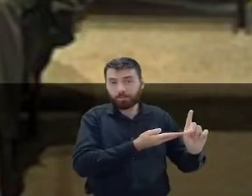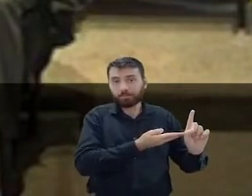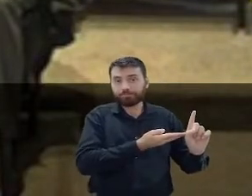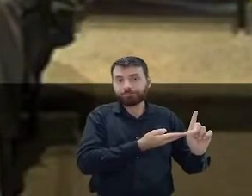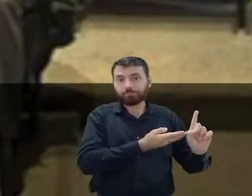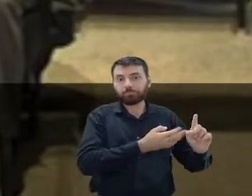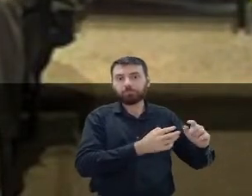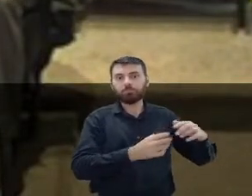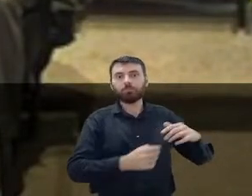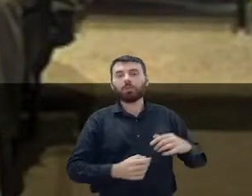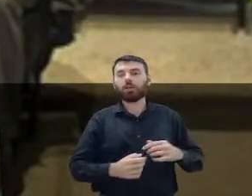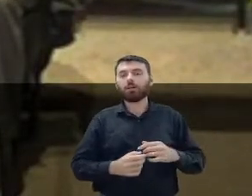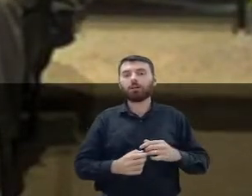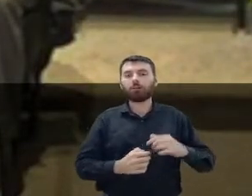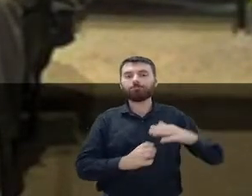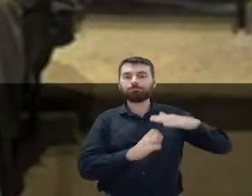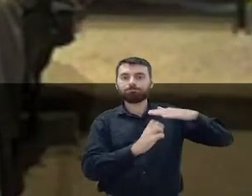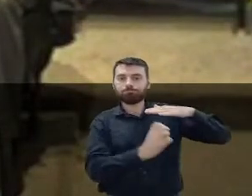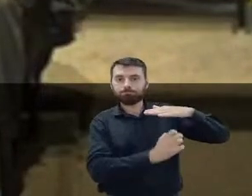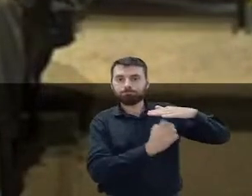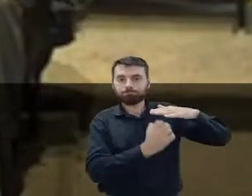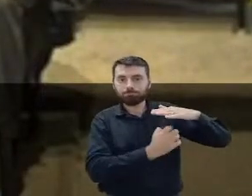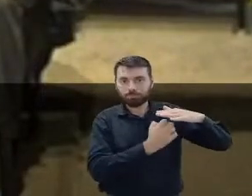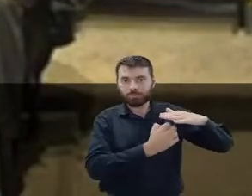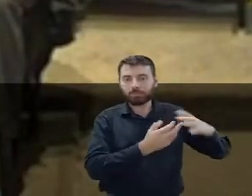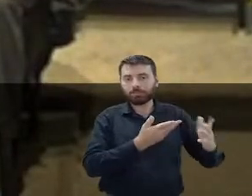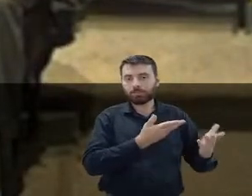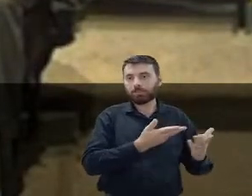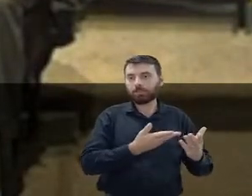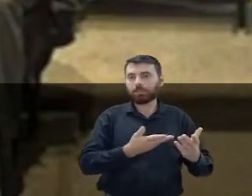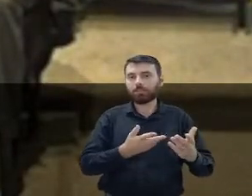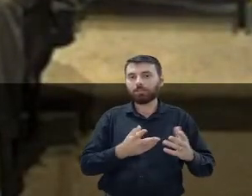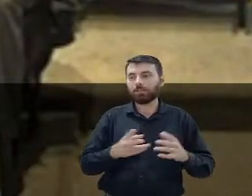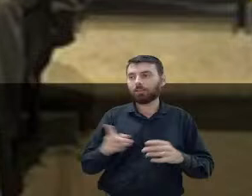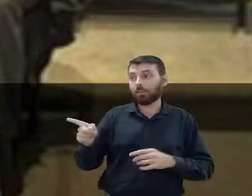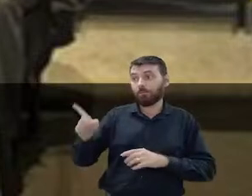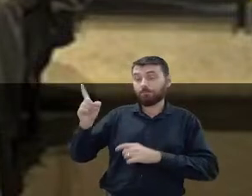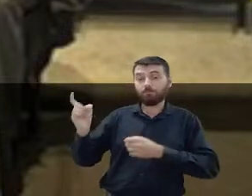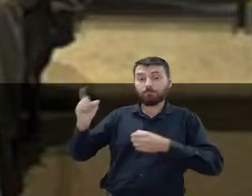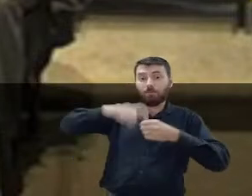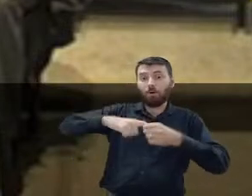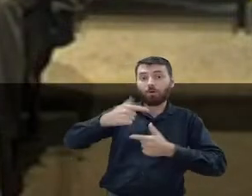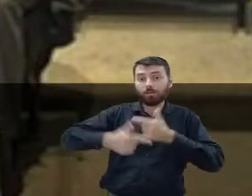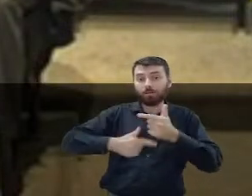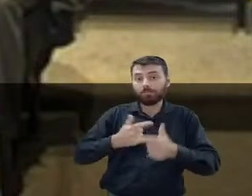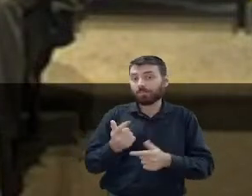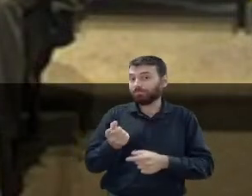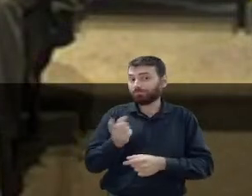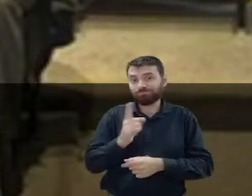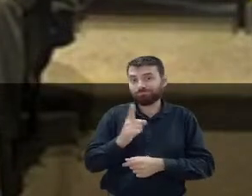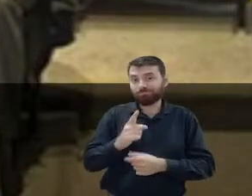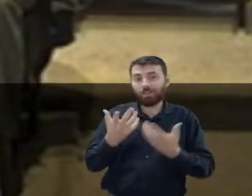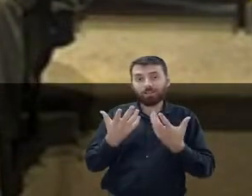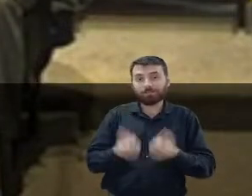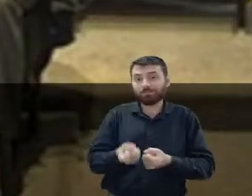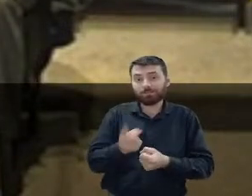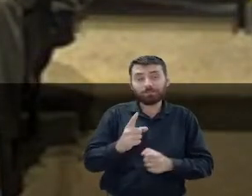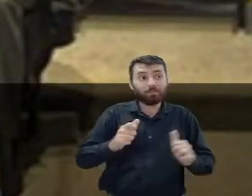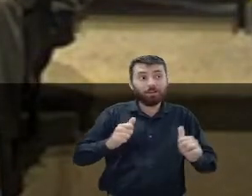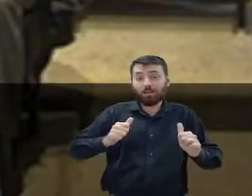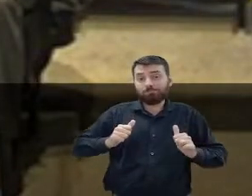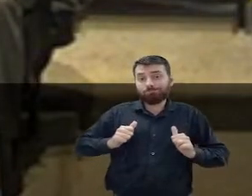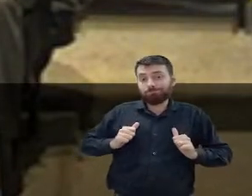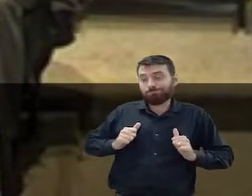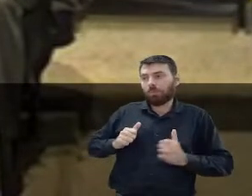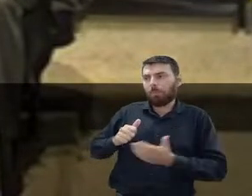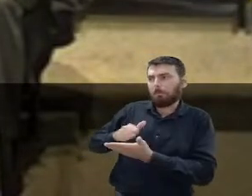atestado de saúde ocupacional toliu dela o direito de voltar a trabalhar. E essa inércia da ré de não fazer nada, de não dispensar,